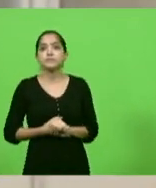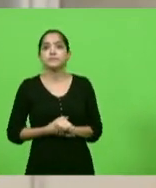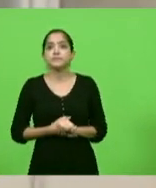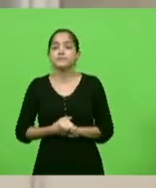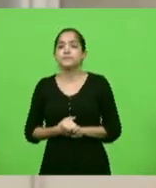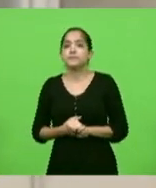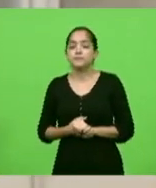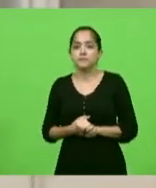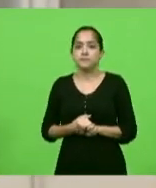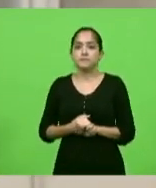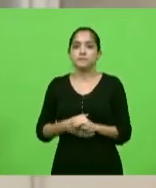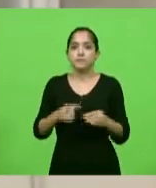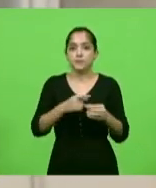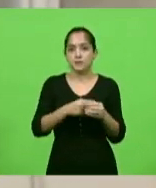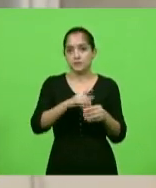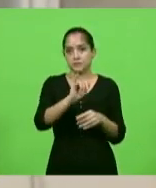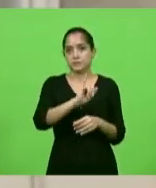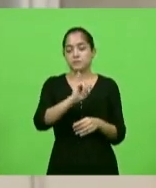Itajaí